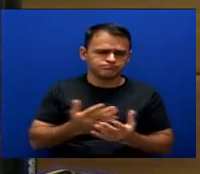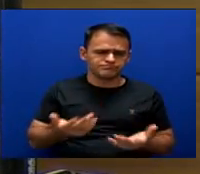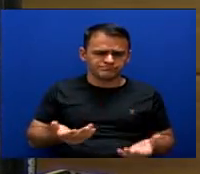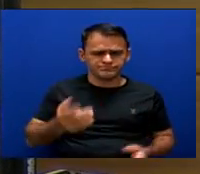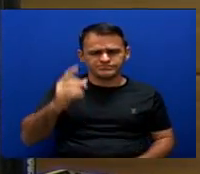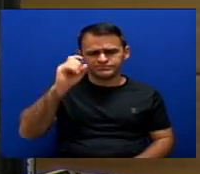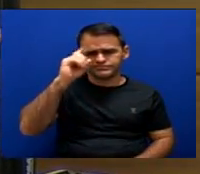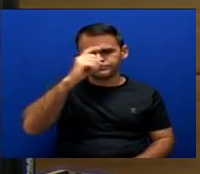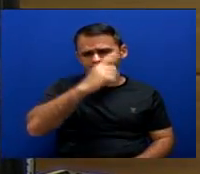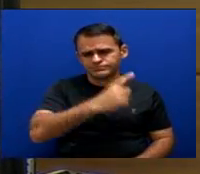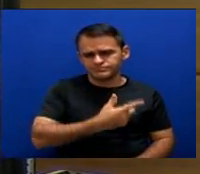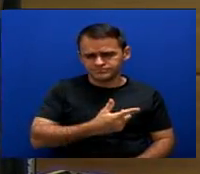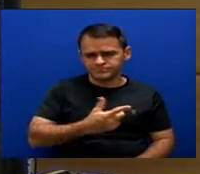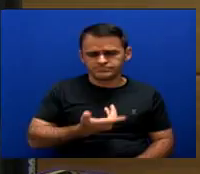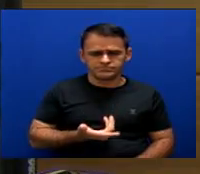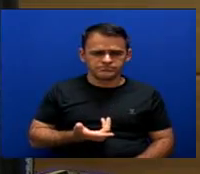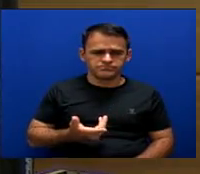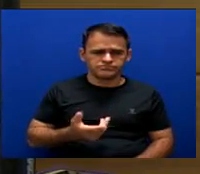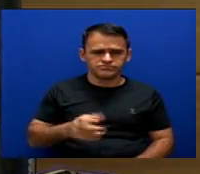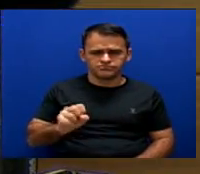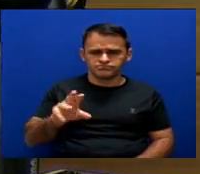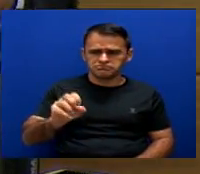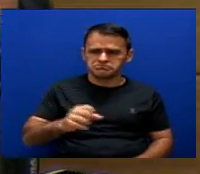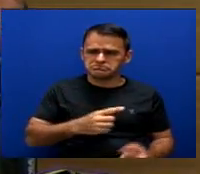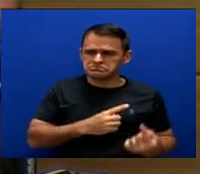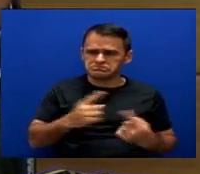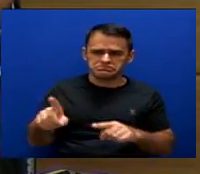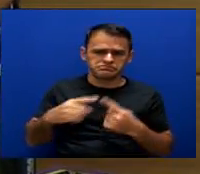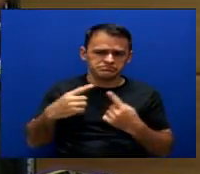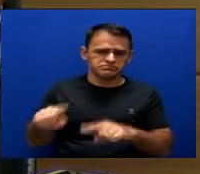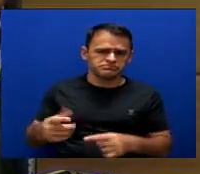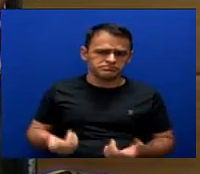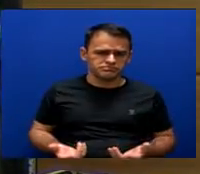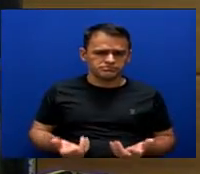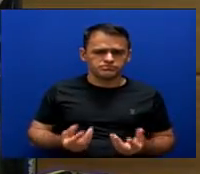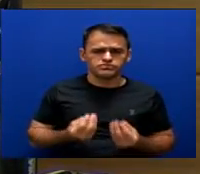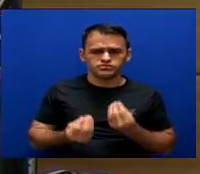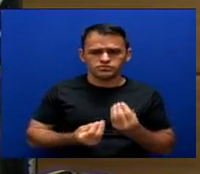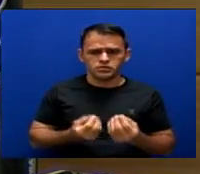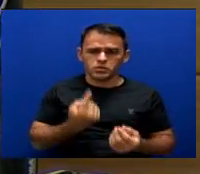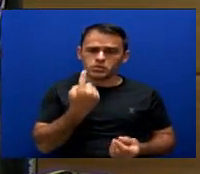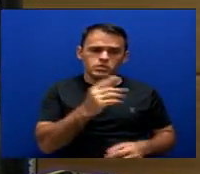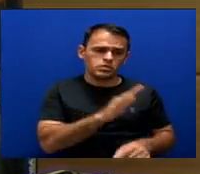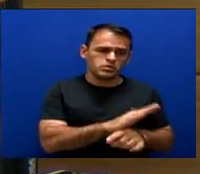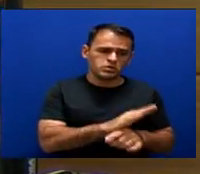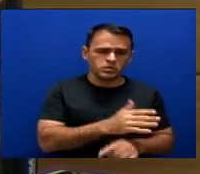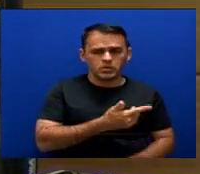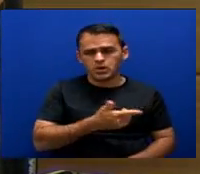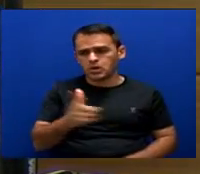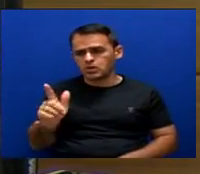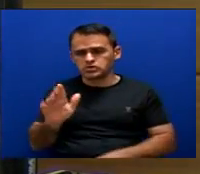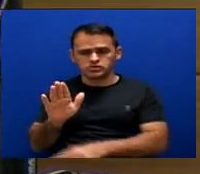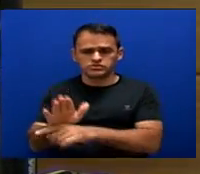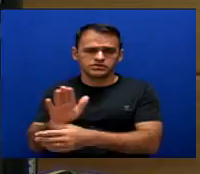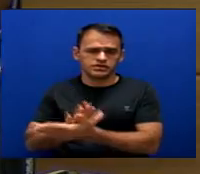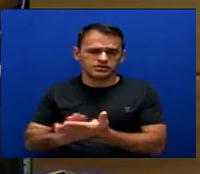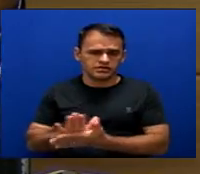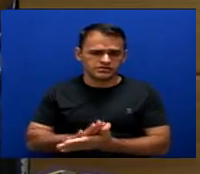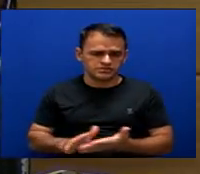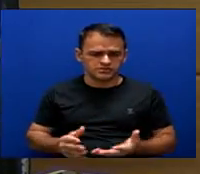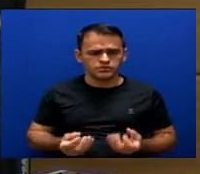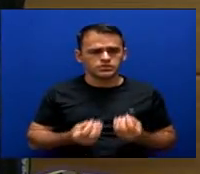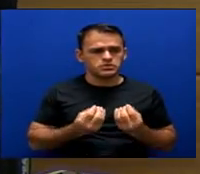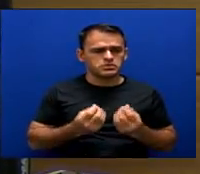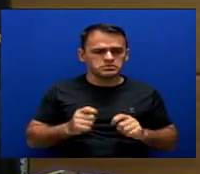quebramos um pouco a lógica do sistema nós vamos privilegiar um em detrimento do outro então é isso que a gente tem que pensar como fazer